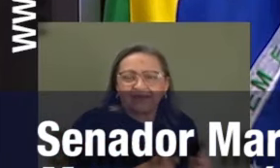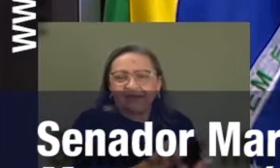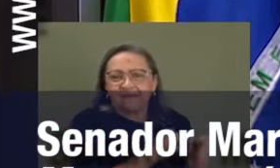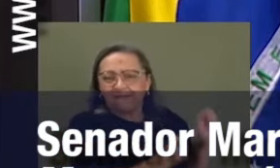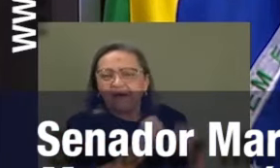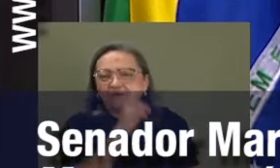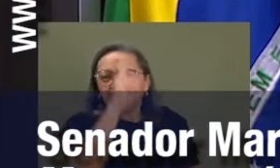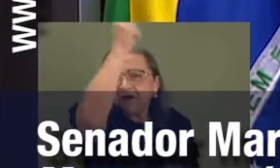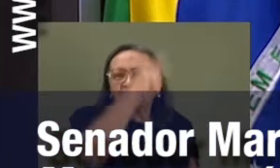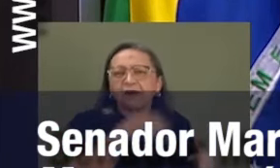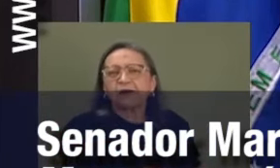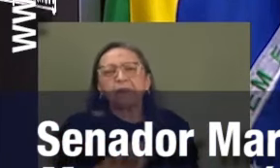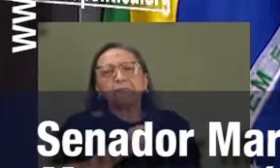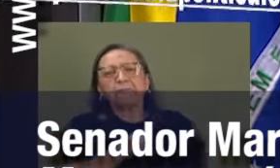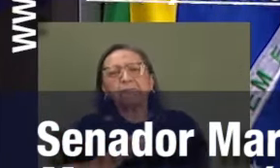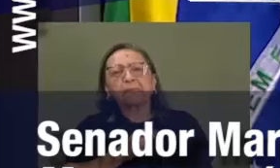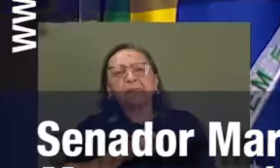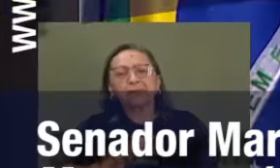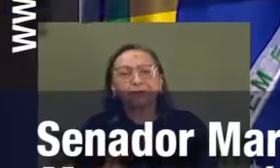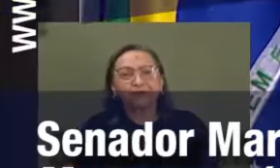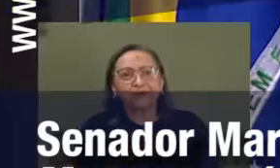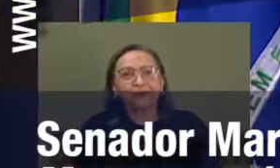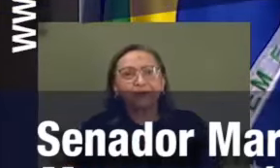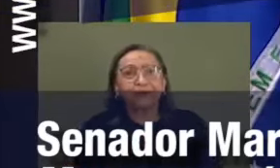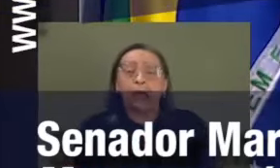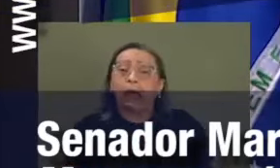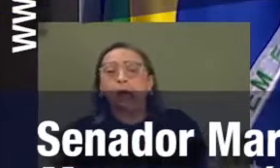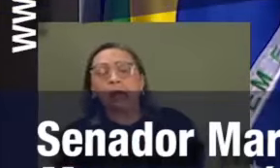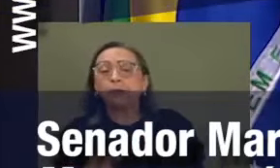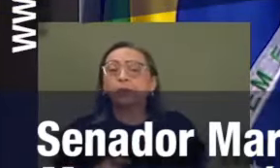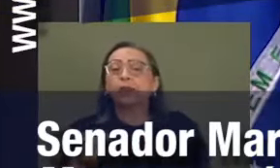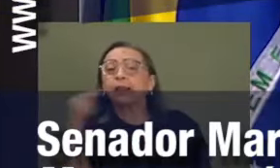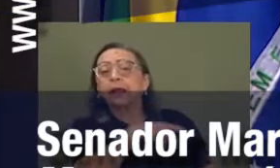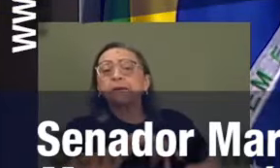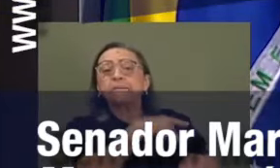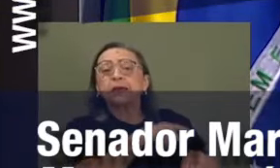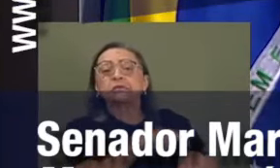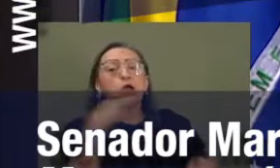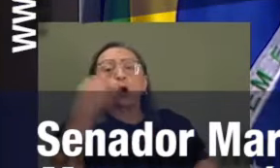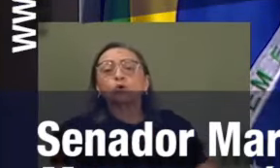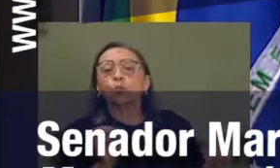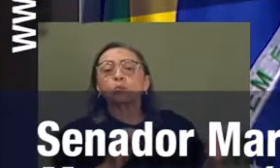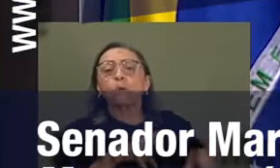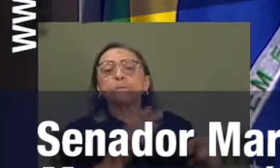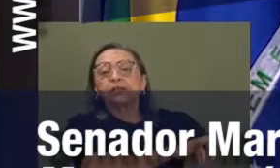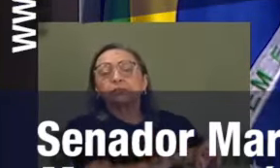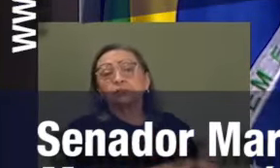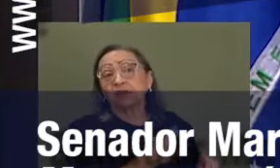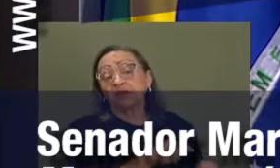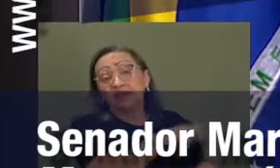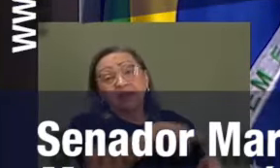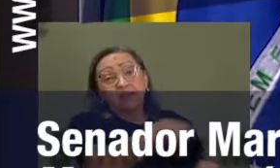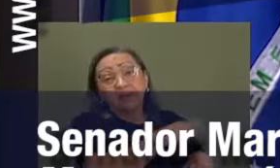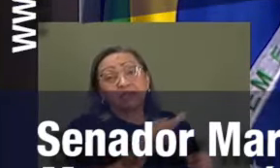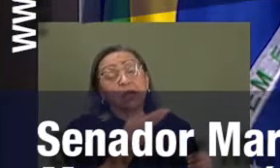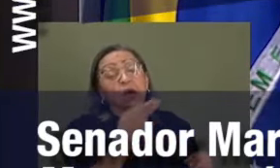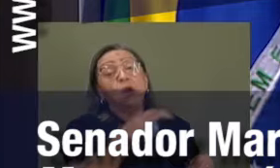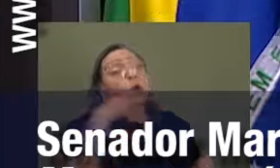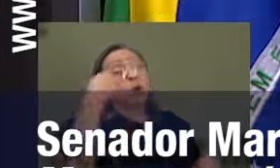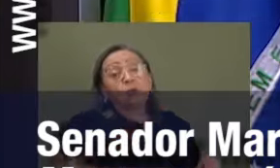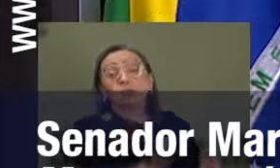do Tribunal Penal Criminal Internacional. Ah, mas por que ele não é preso lá na Rússia? Porque a Rússia não é signatária do